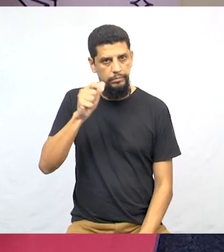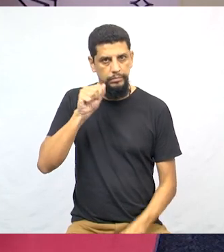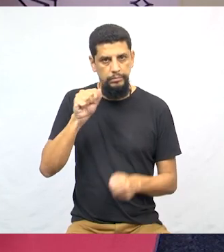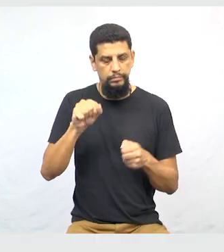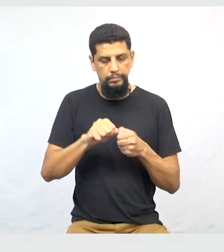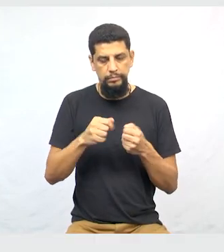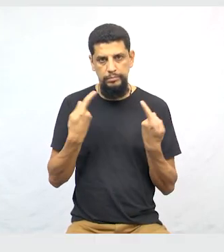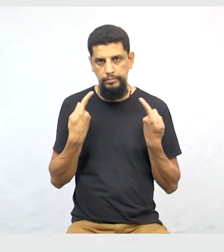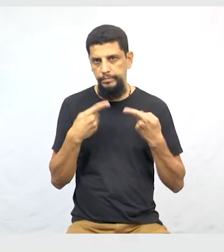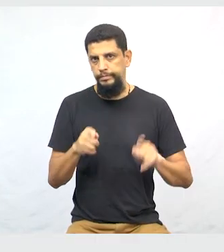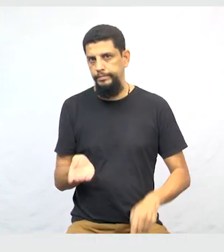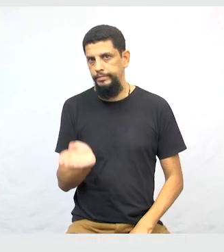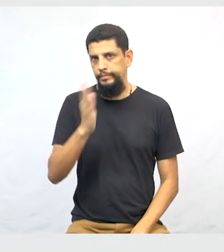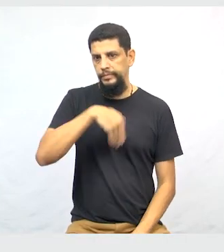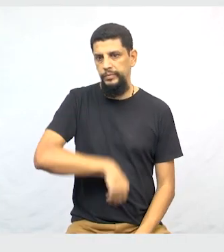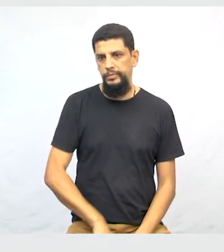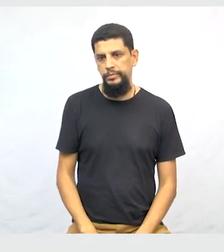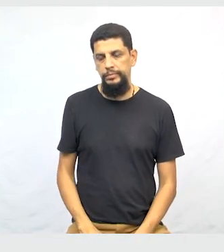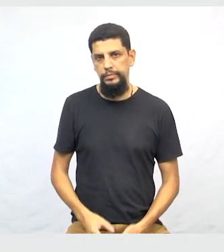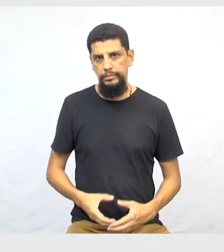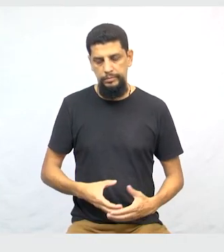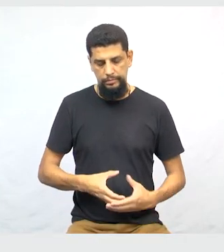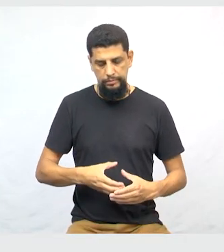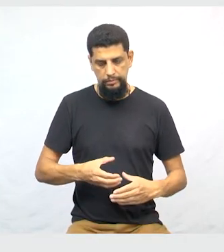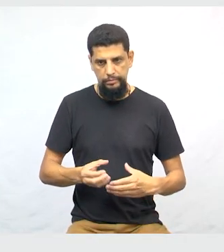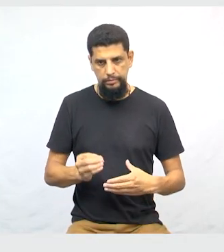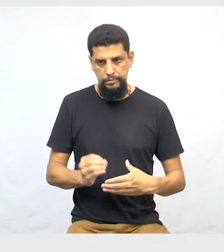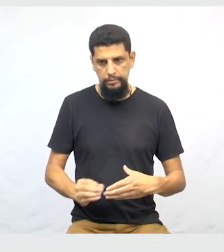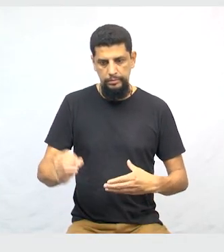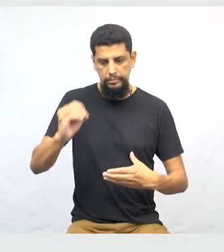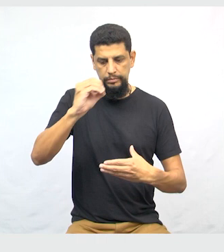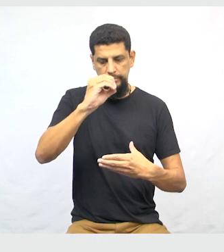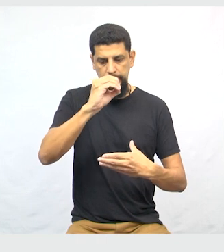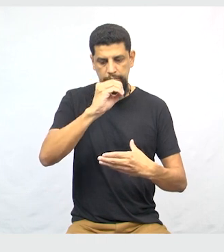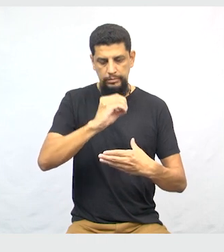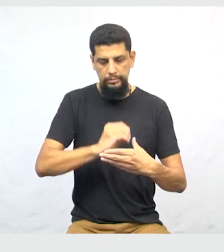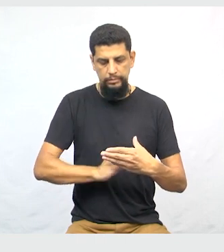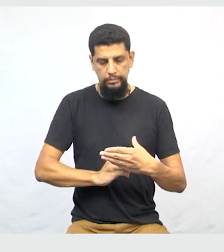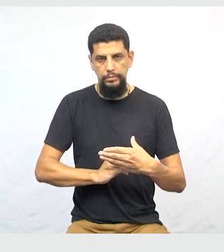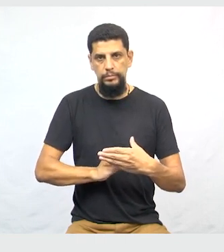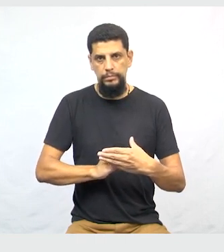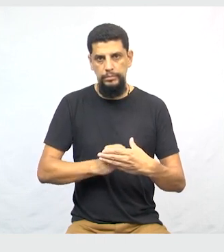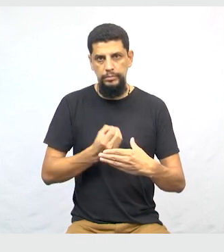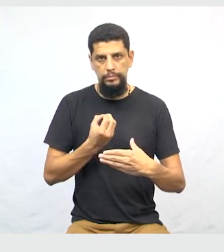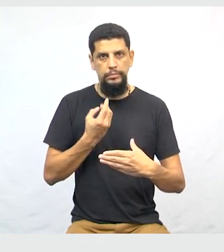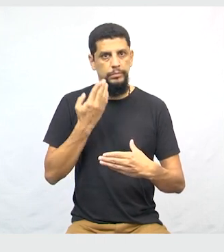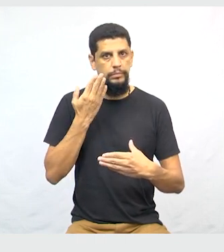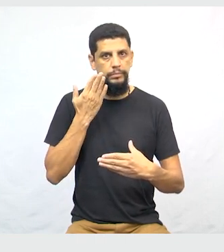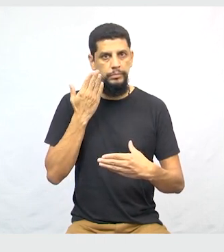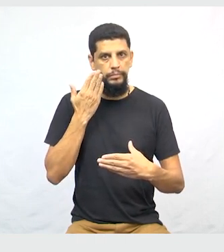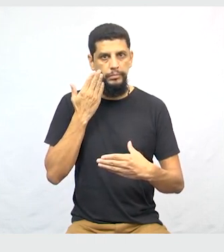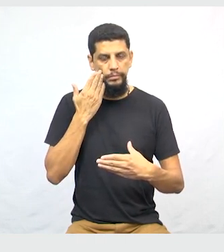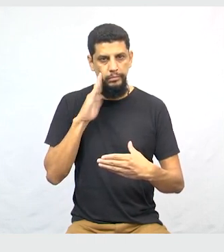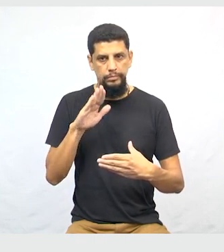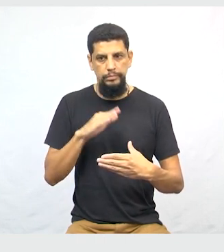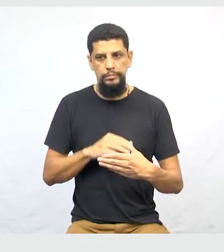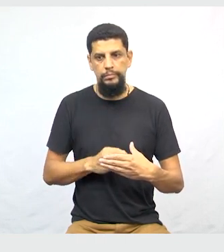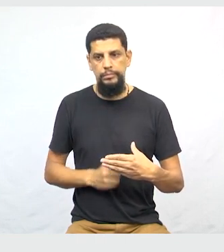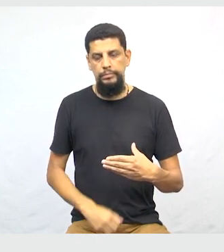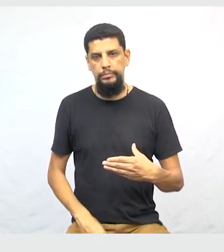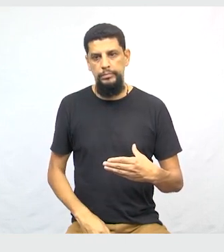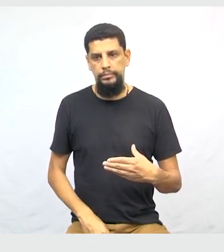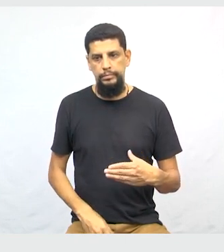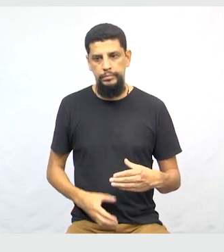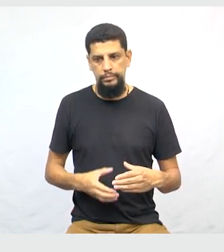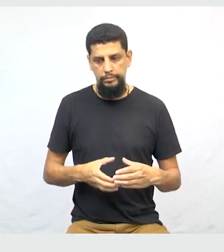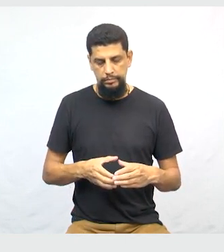esse desafio. Vamos lá? Bolinha azul. Uma bolinha azul. Quantas bolinhas vermelhas?